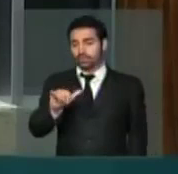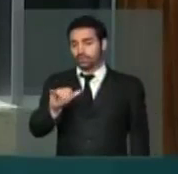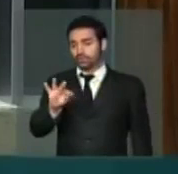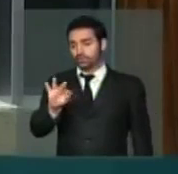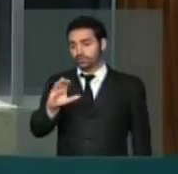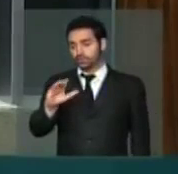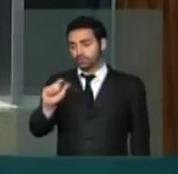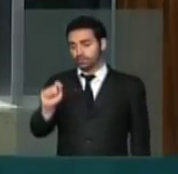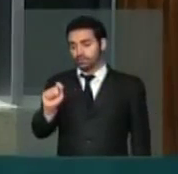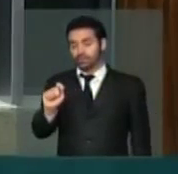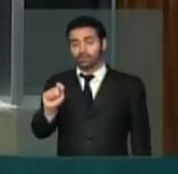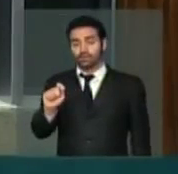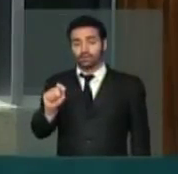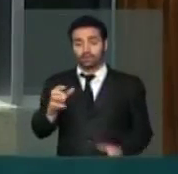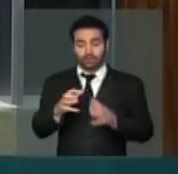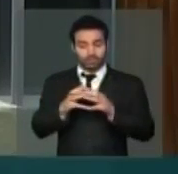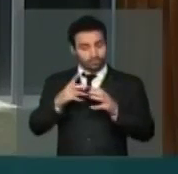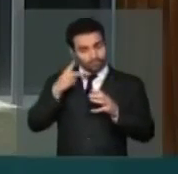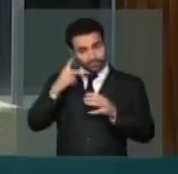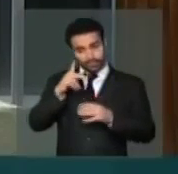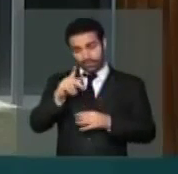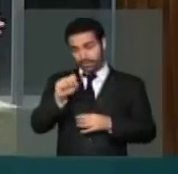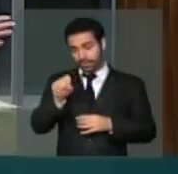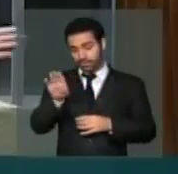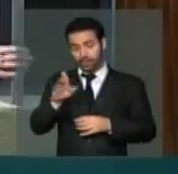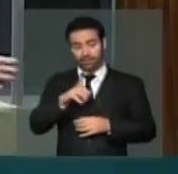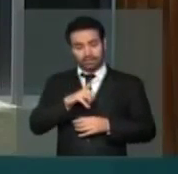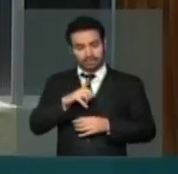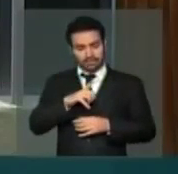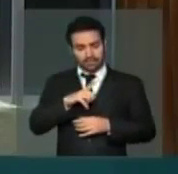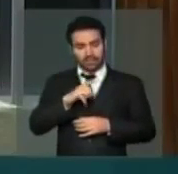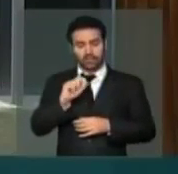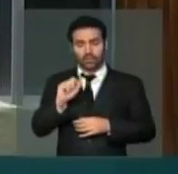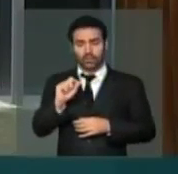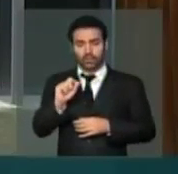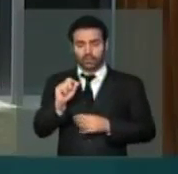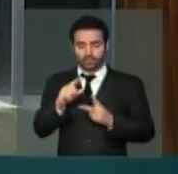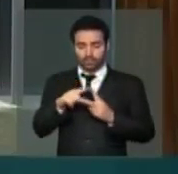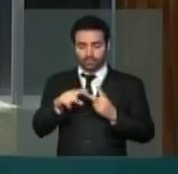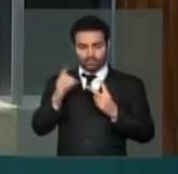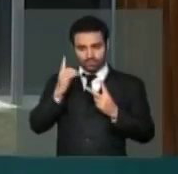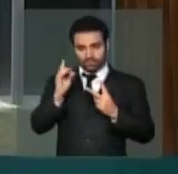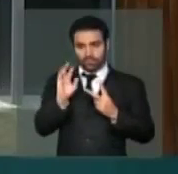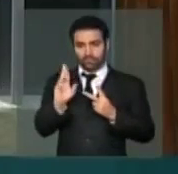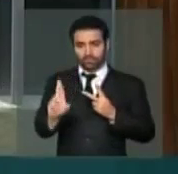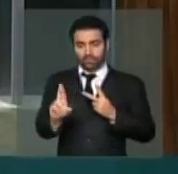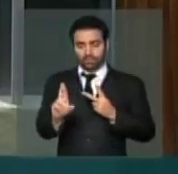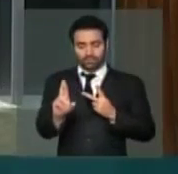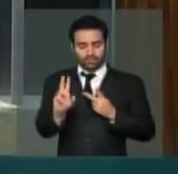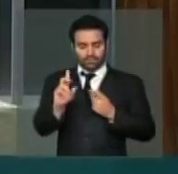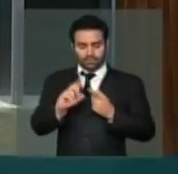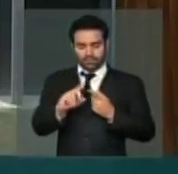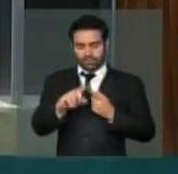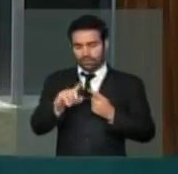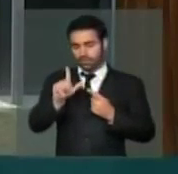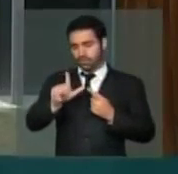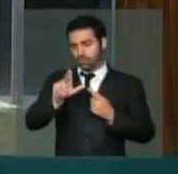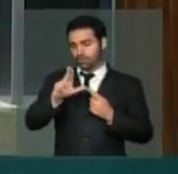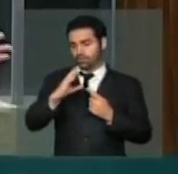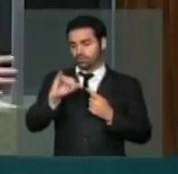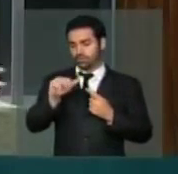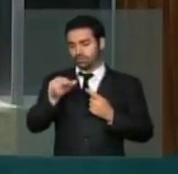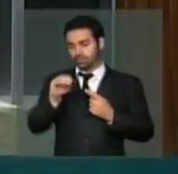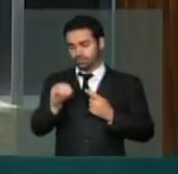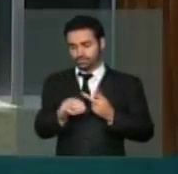PSB, nós temos dois deputados já para nos representar, o deputado Luciano, o deputado